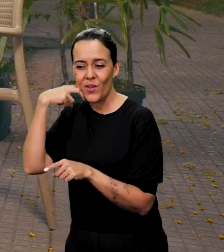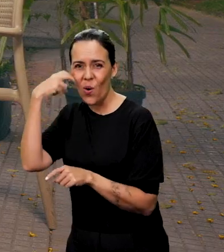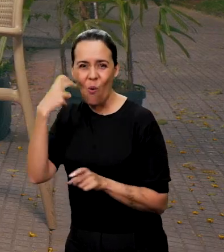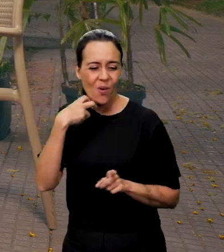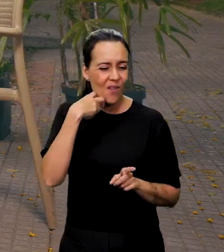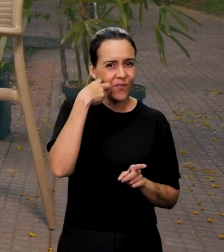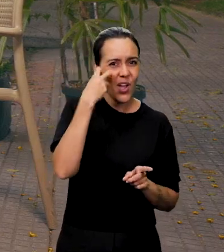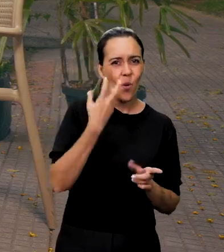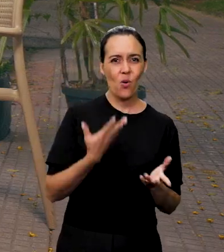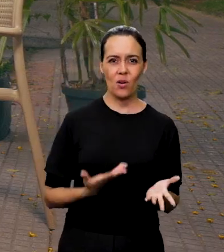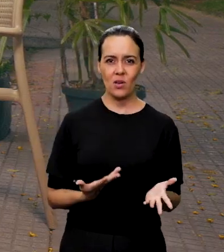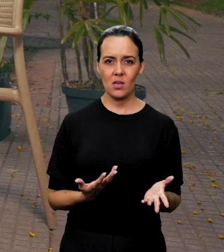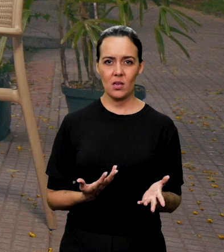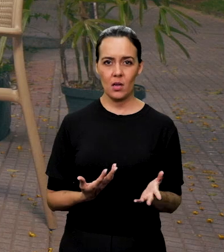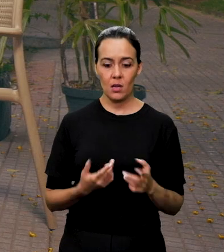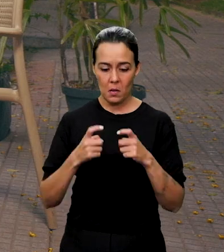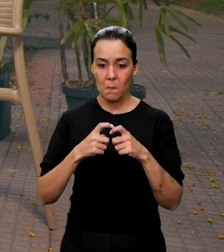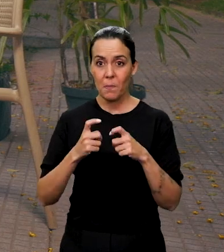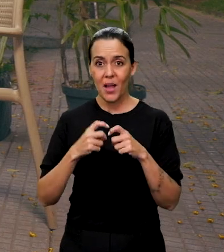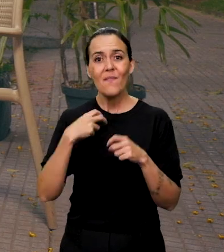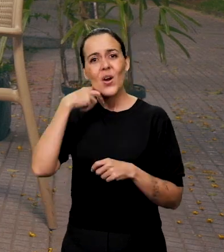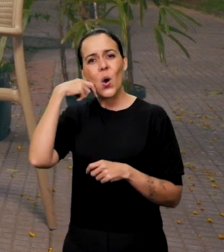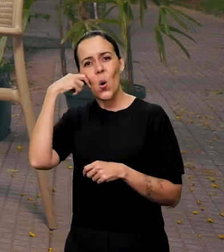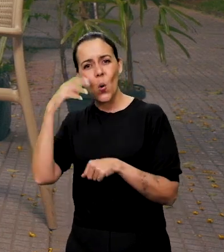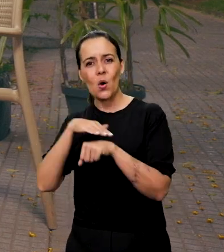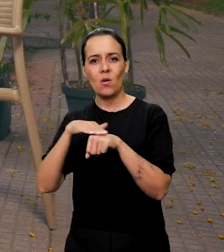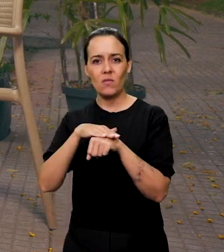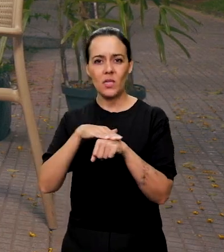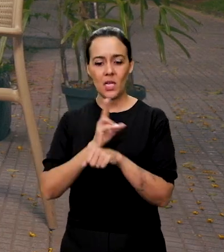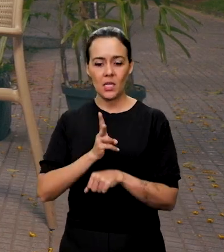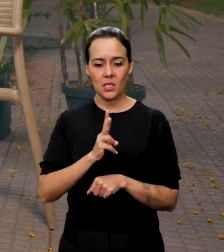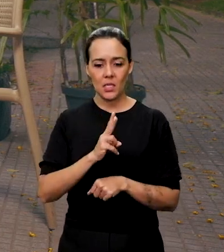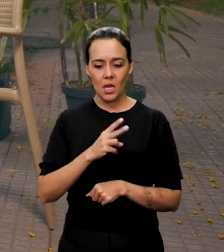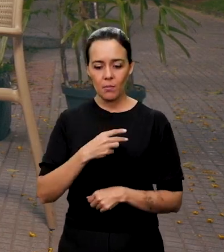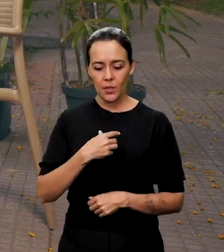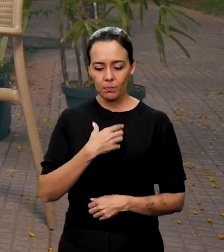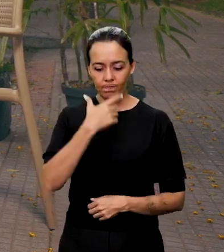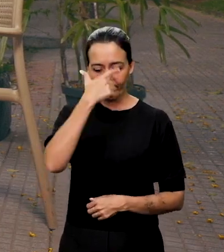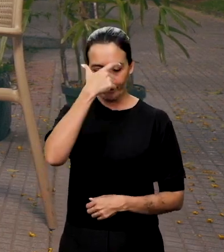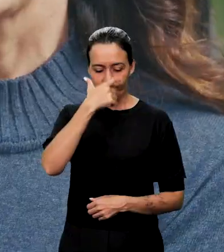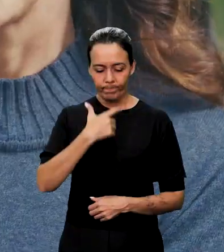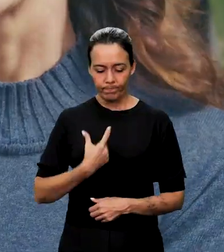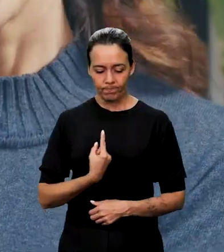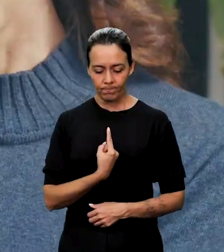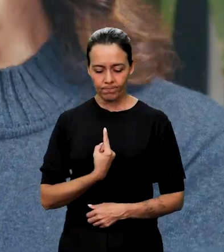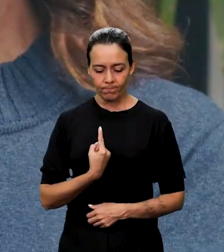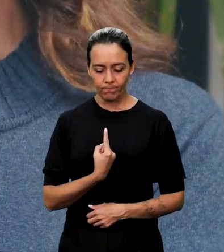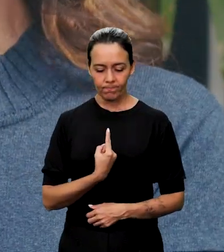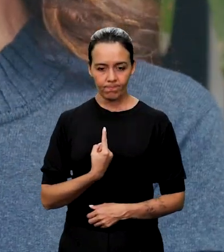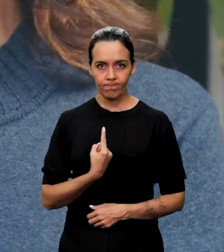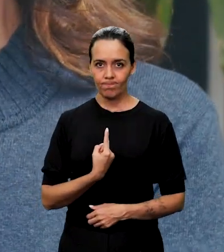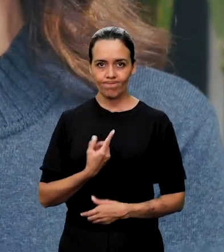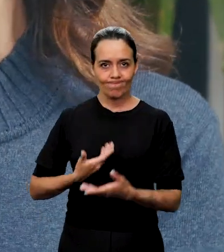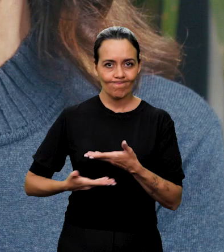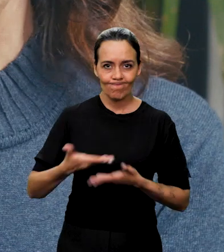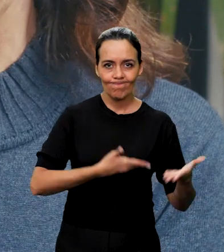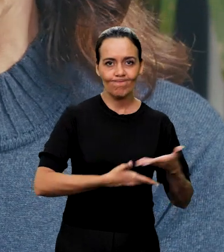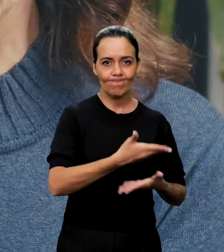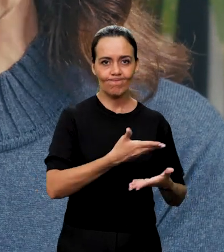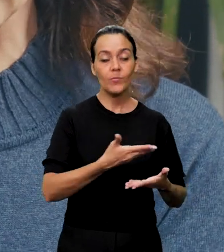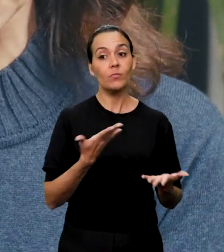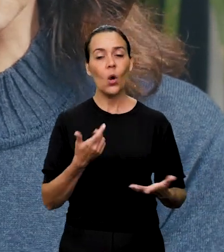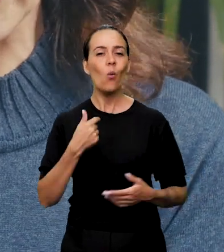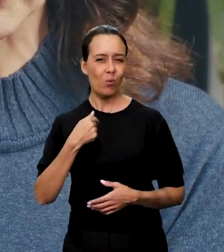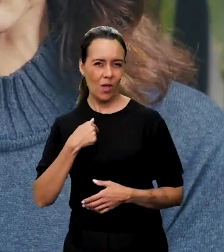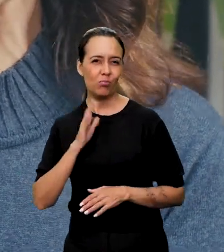Não conversam com os seus médicos, ou seja, elas se sentem sozinhas e muito perdidas nessa fase, sem ter com quem compartilhar. Bom, eu passei por isso, porque